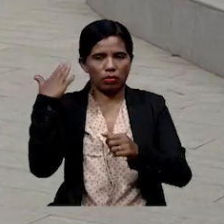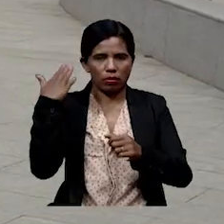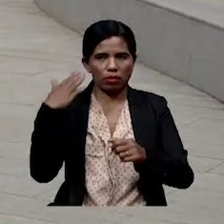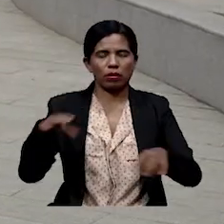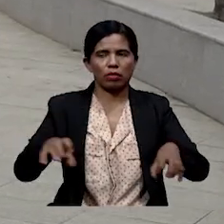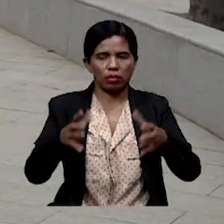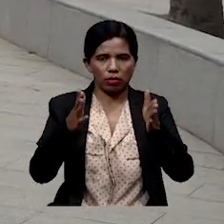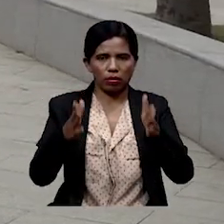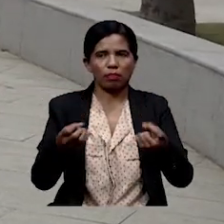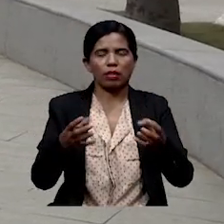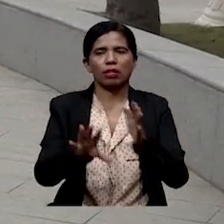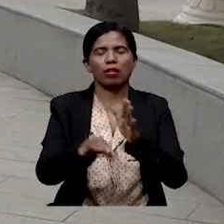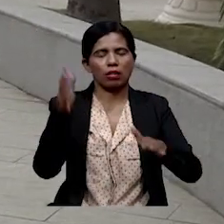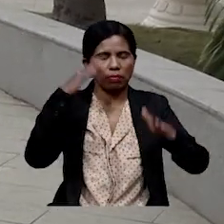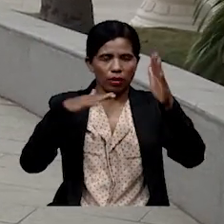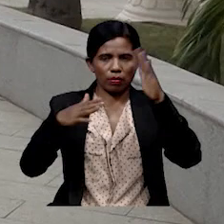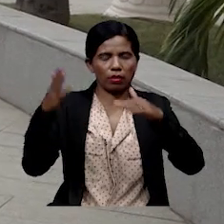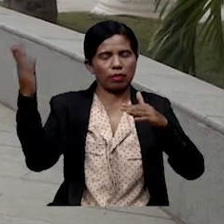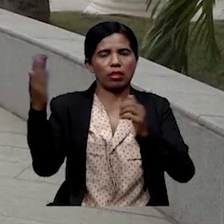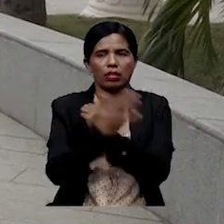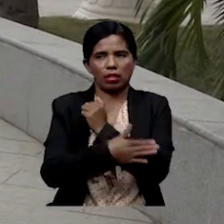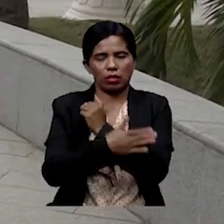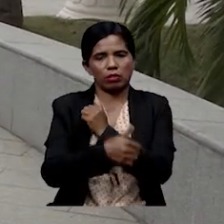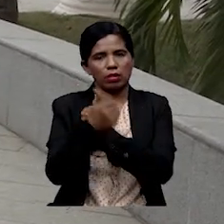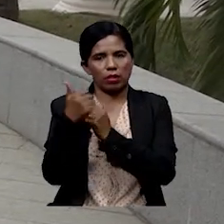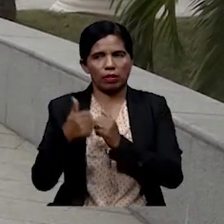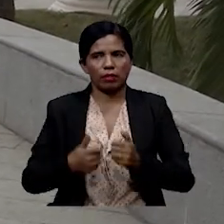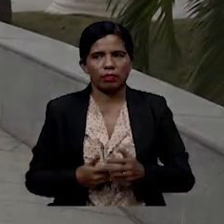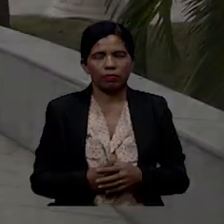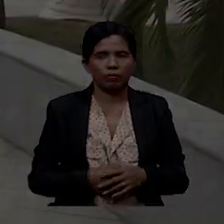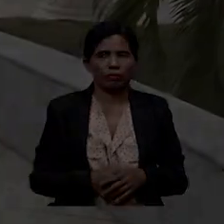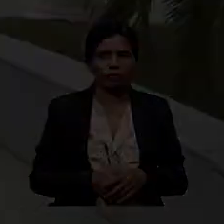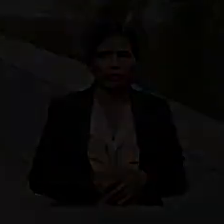trabalhador barak mak hetan problema e estrangeiro. Bem-vinda Simenes, GMN.